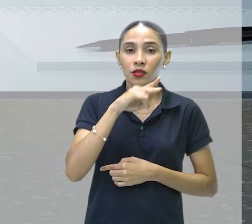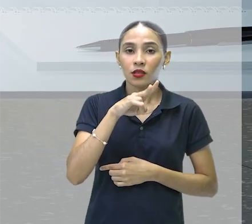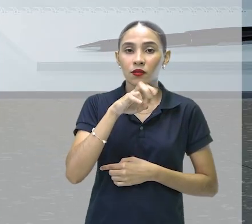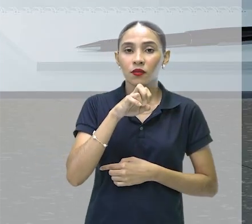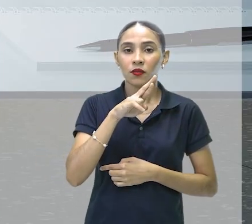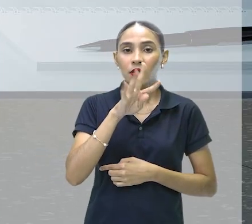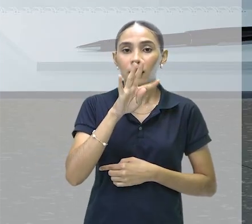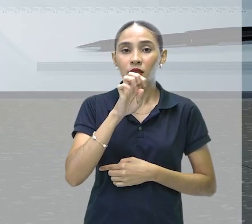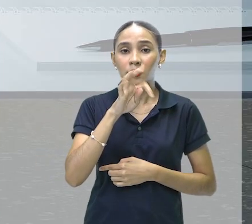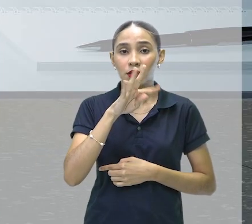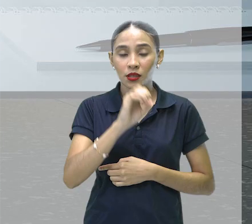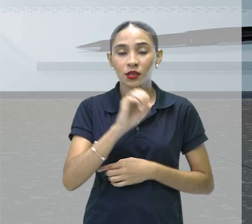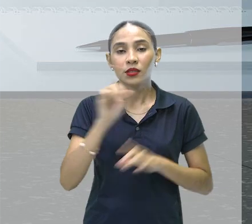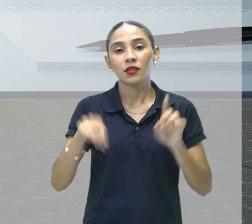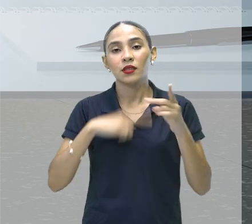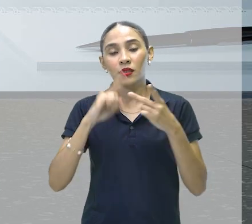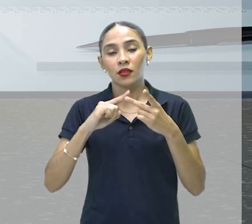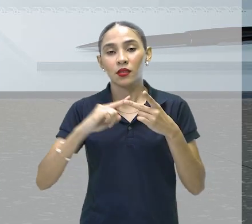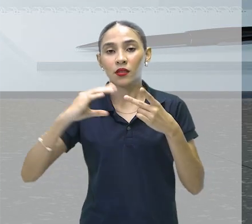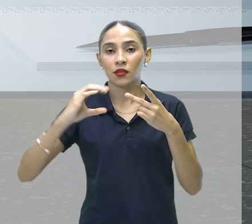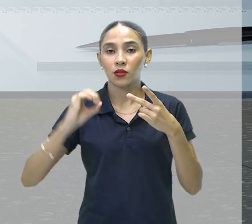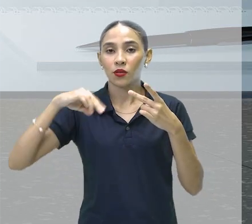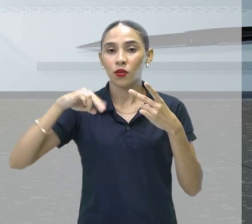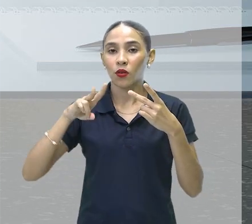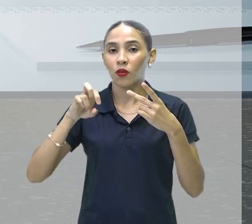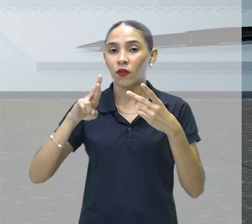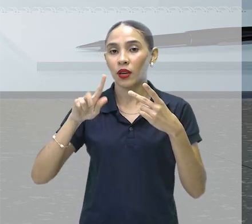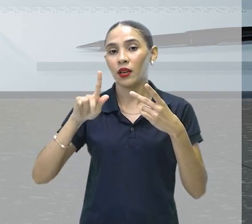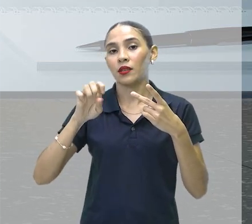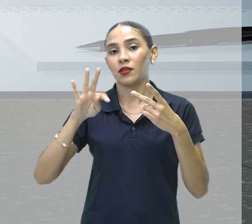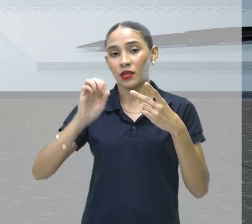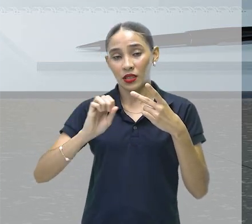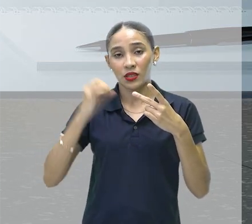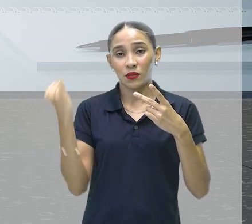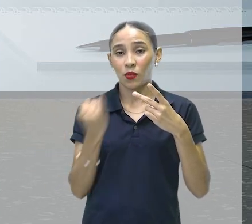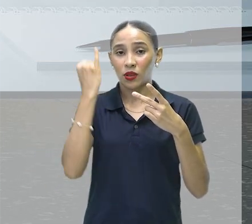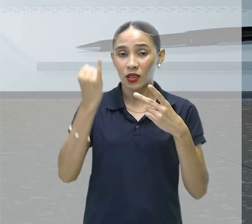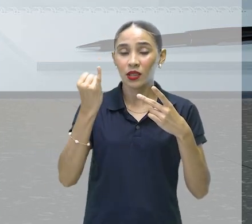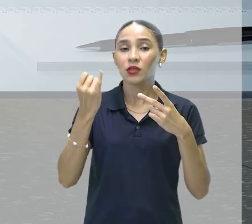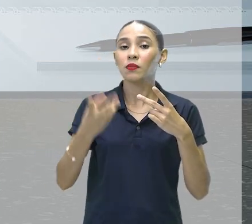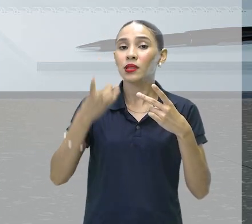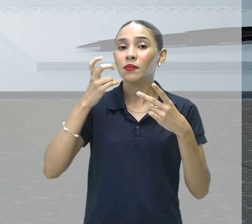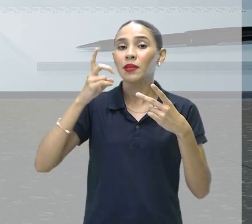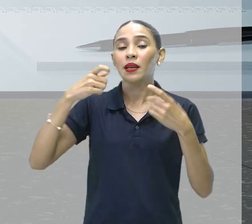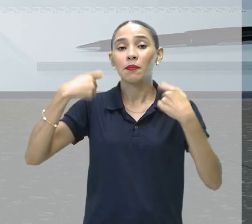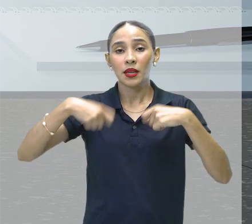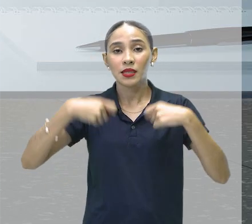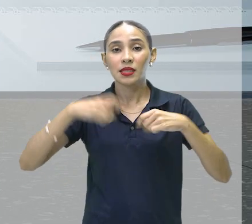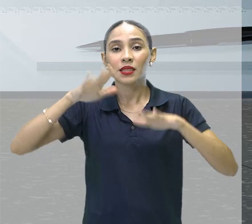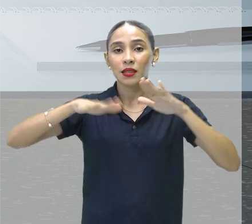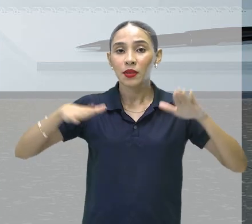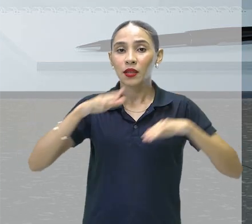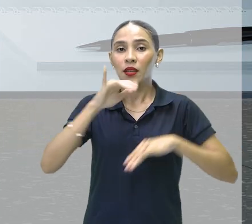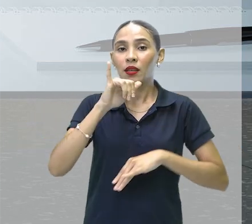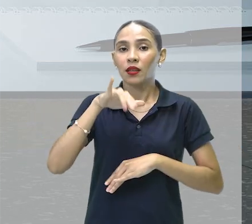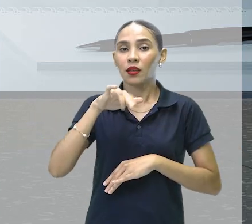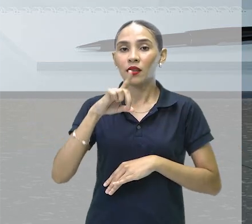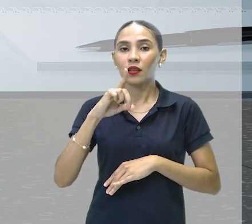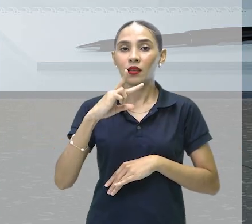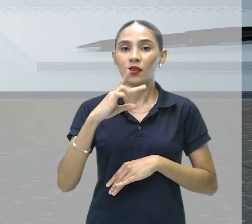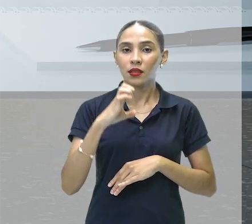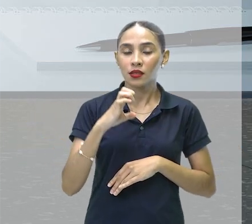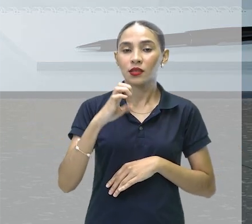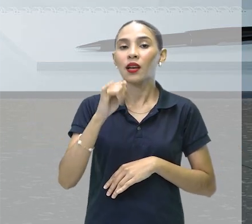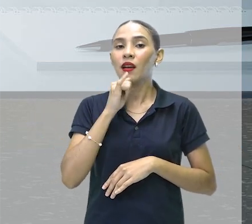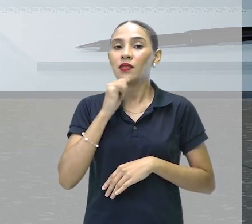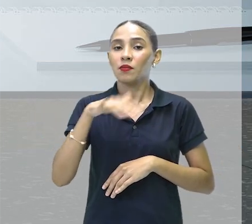convergente e divergente. É importante também sempre perceber que essa classificação, ela depende do índice de refração do